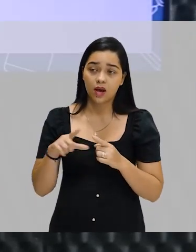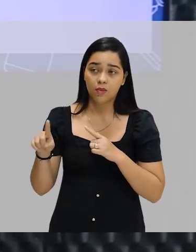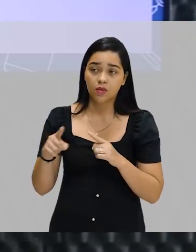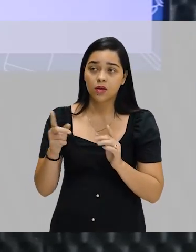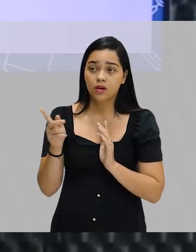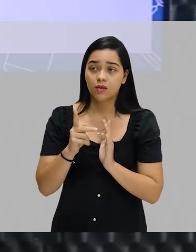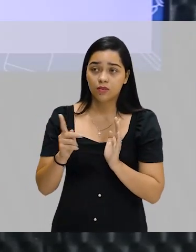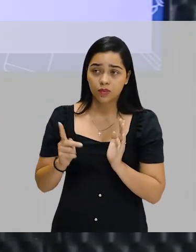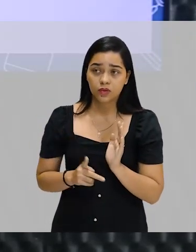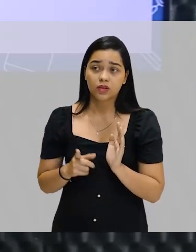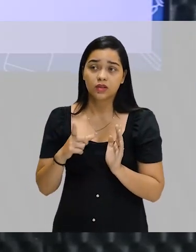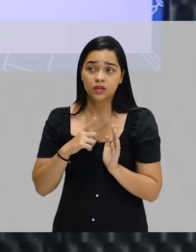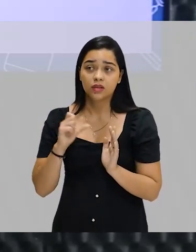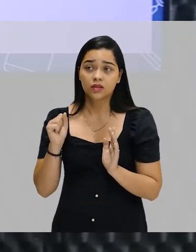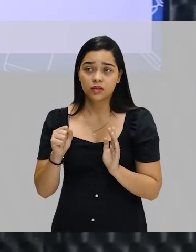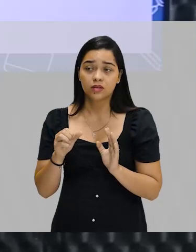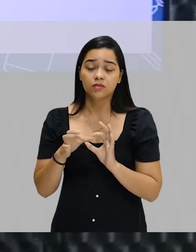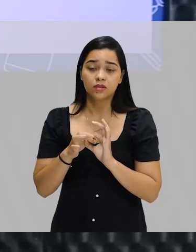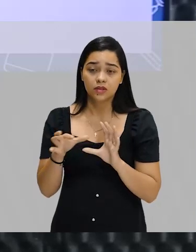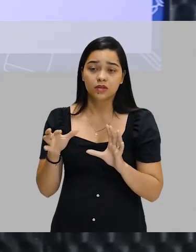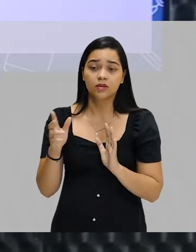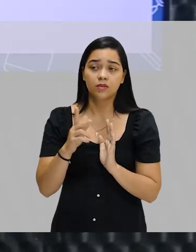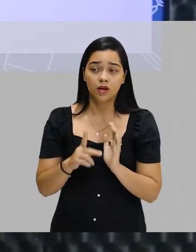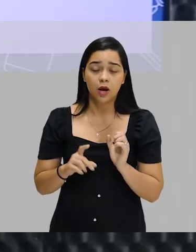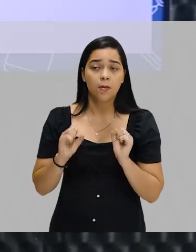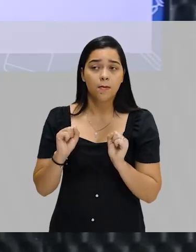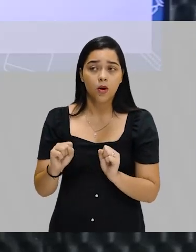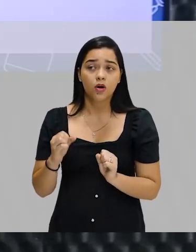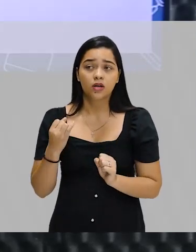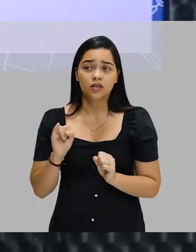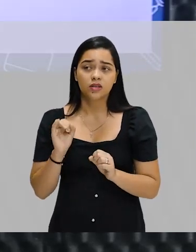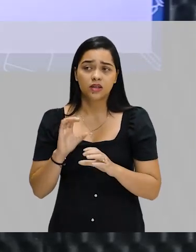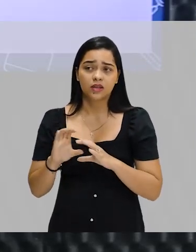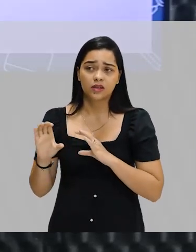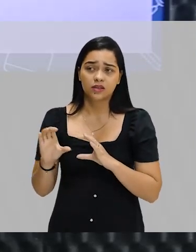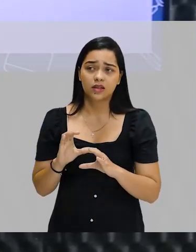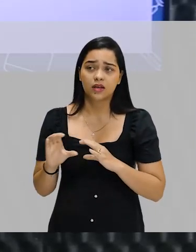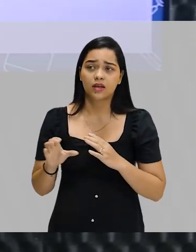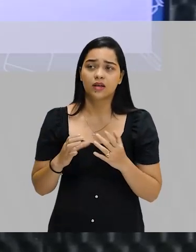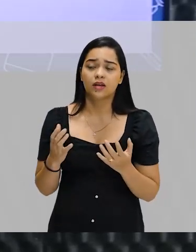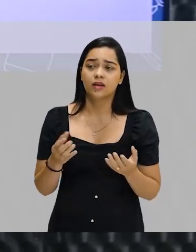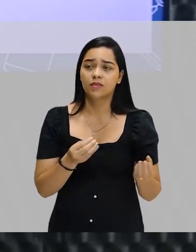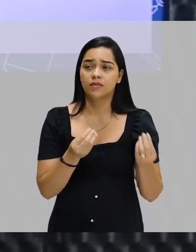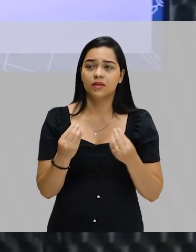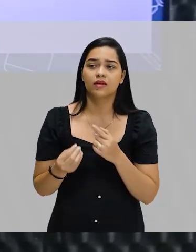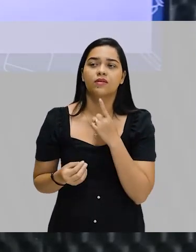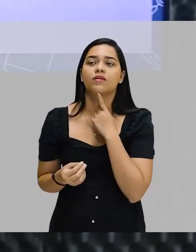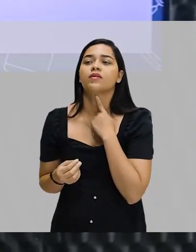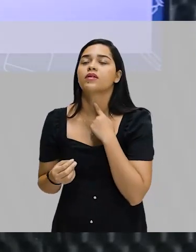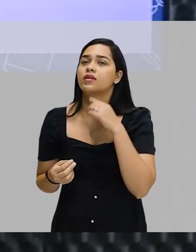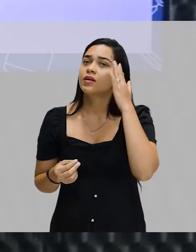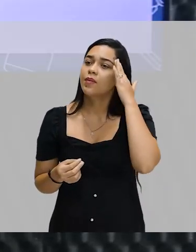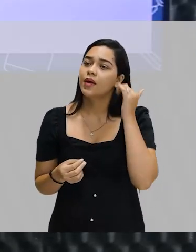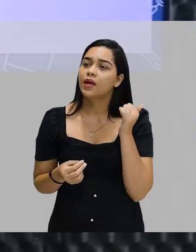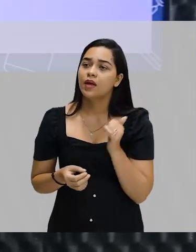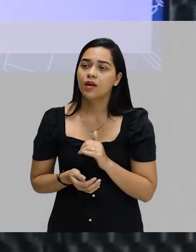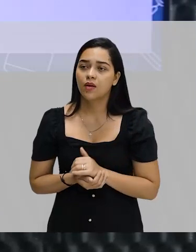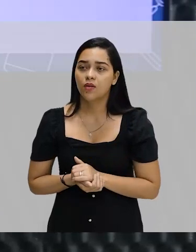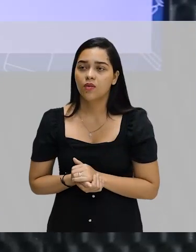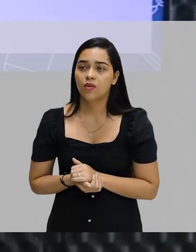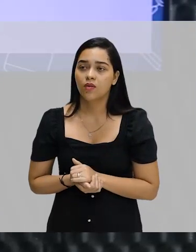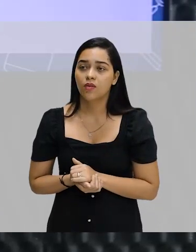a poesia, tem uma licença poética. Se ele fosse cantar assim, ó, me dá vontade de